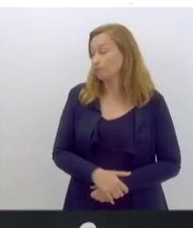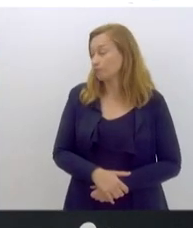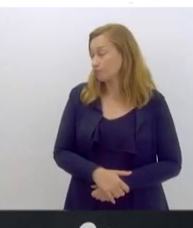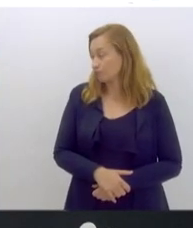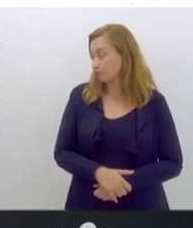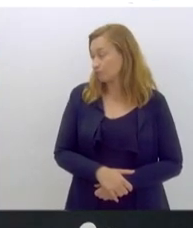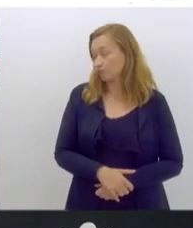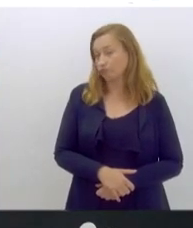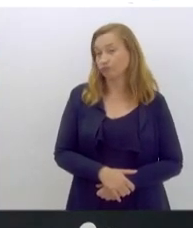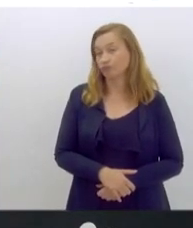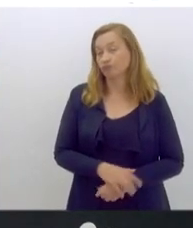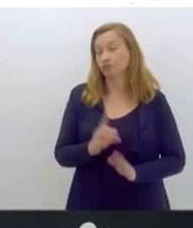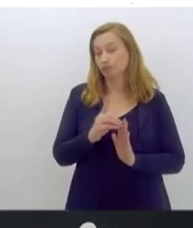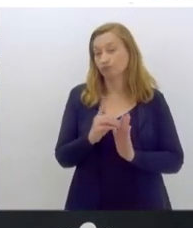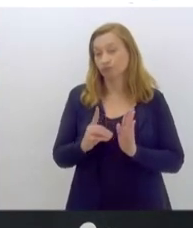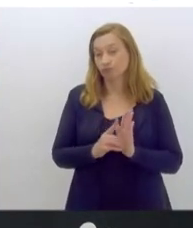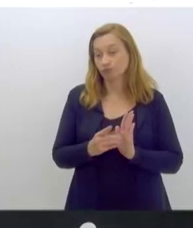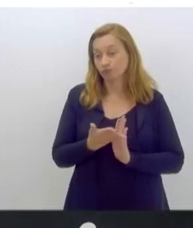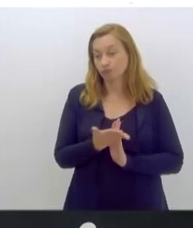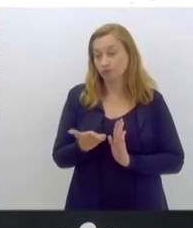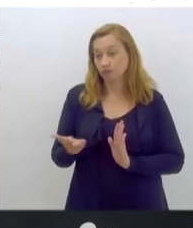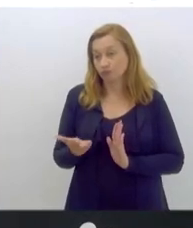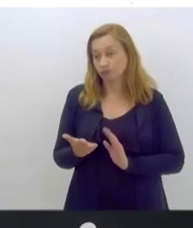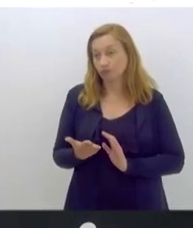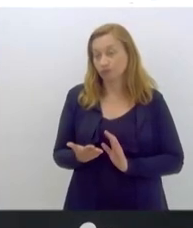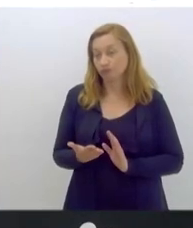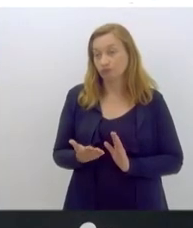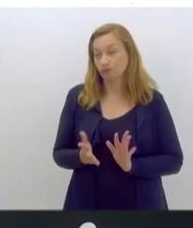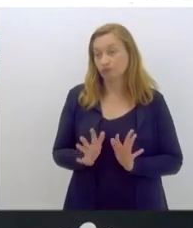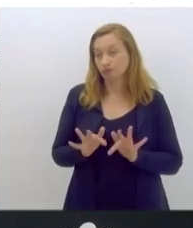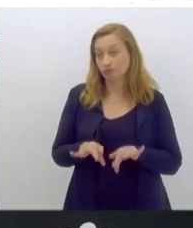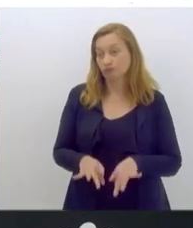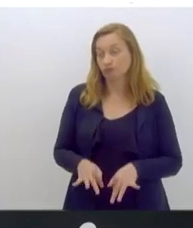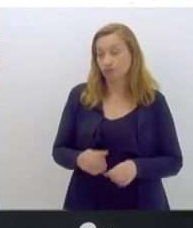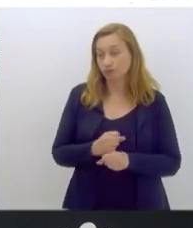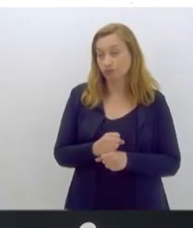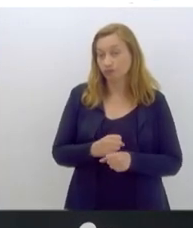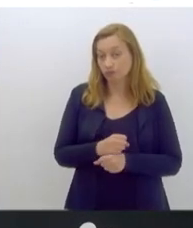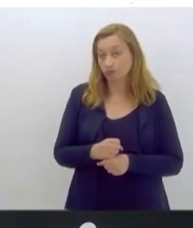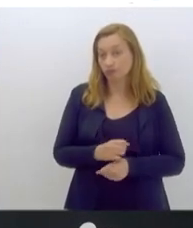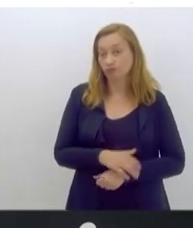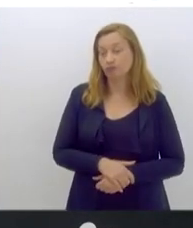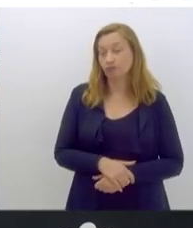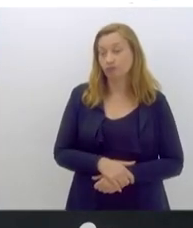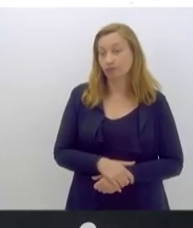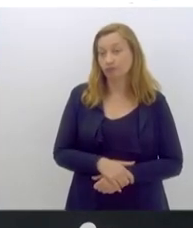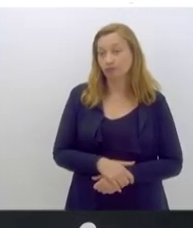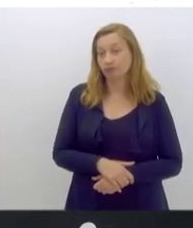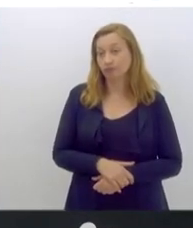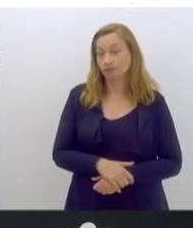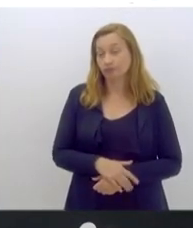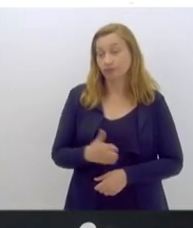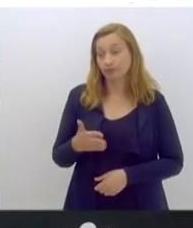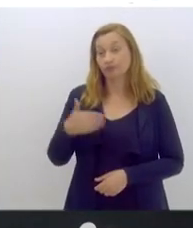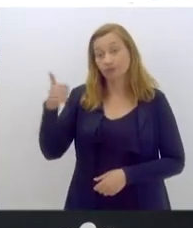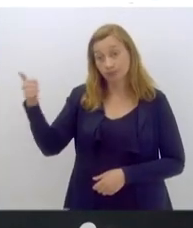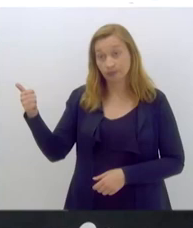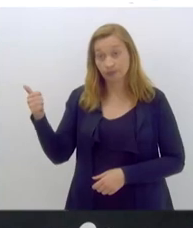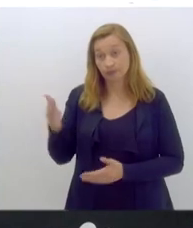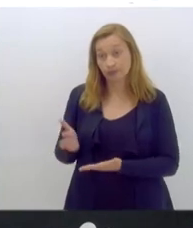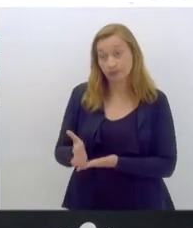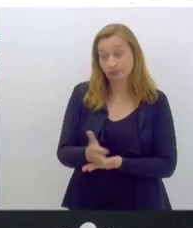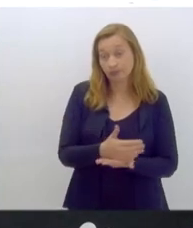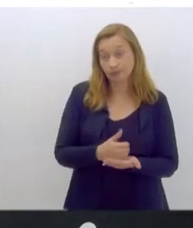se esses decretos caírem esse ano a gente vai ter uma melhor arrecadação